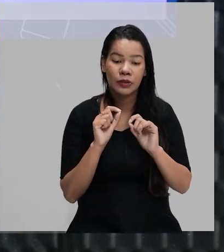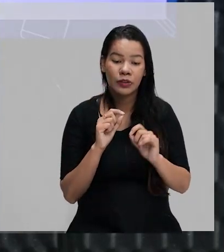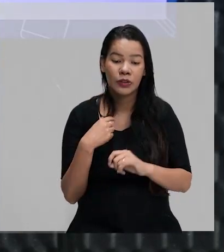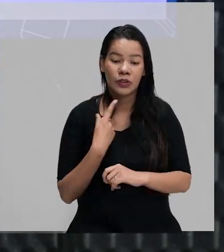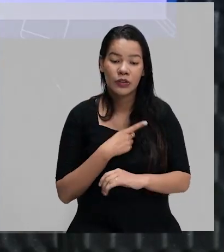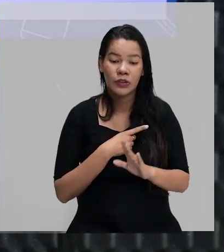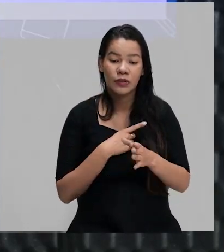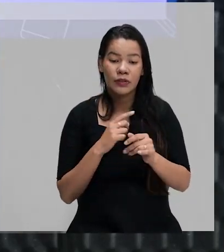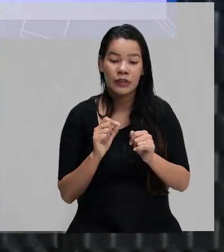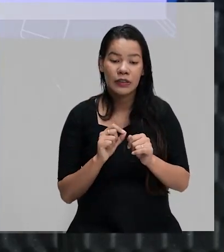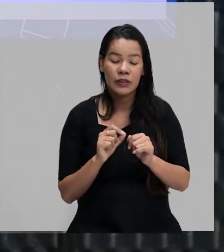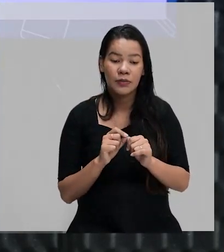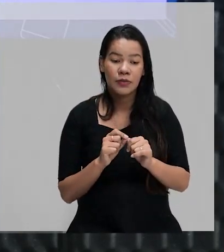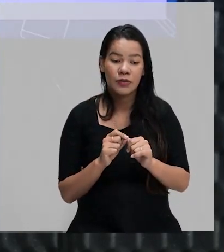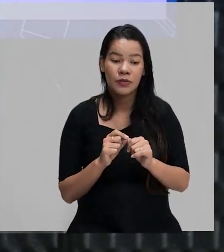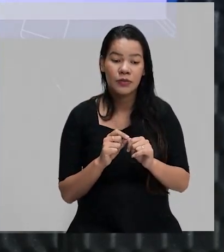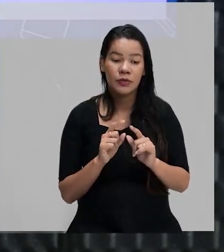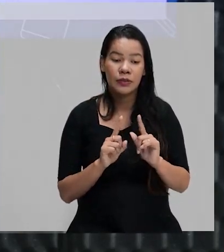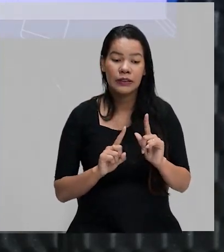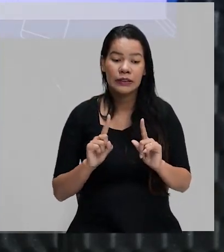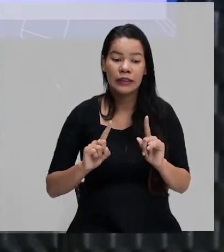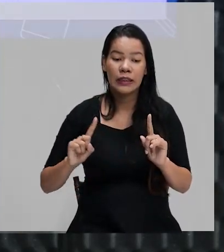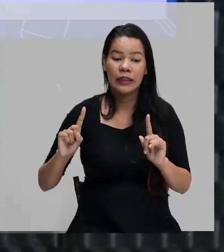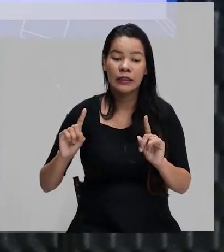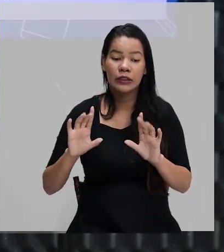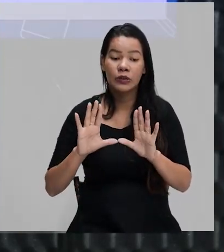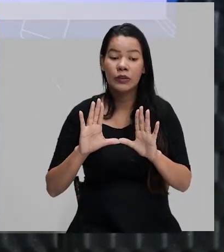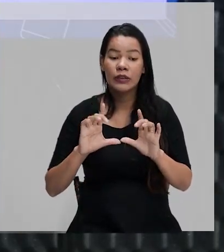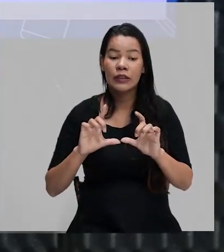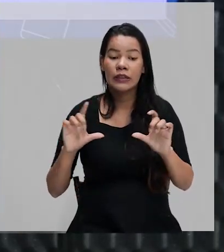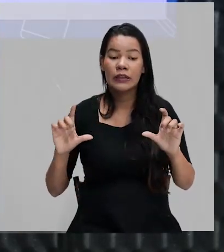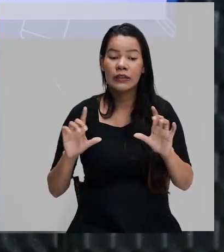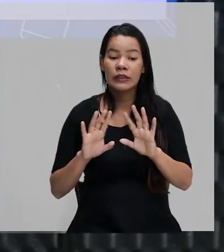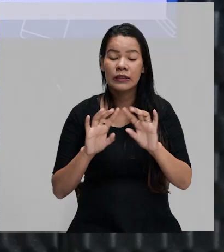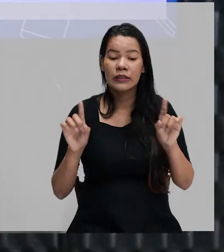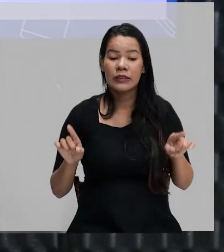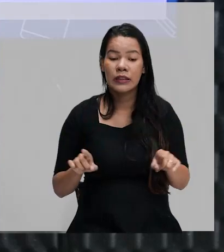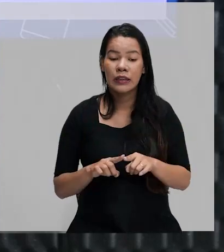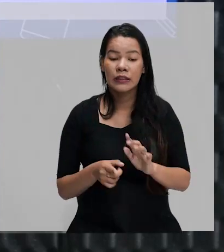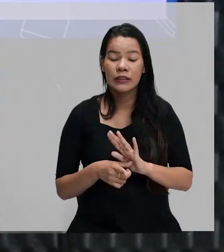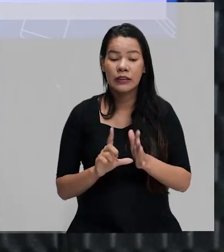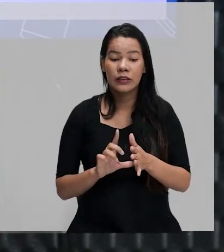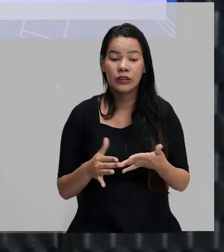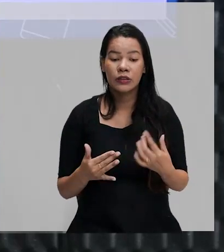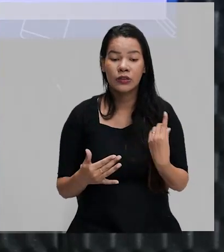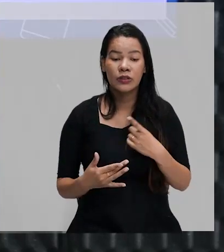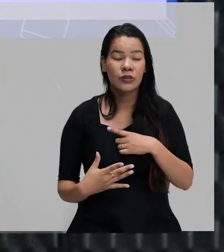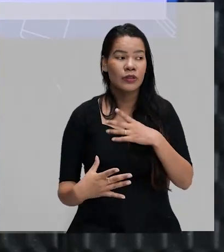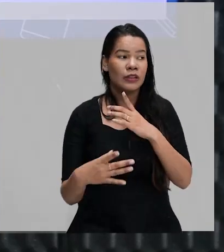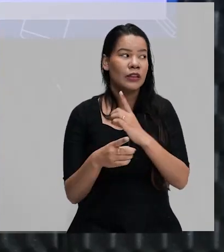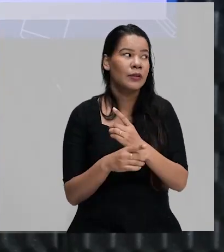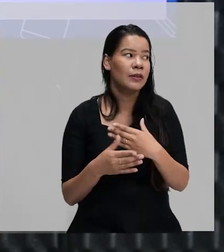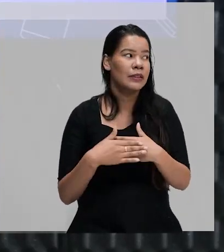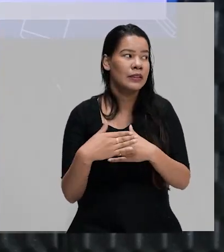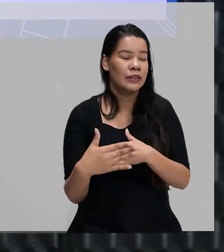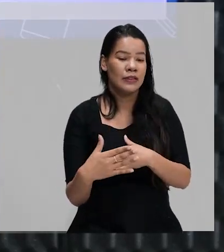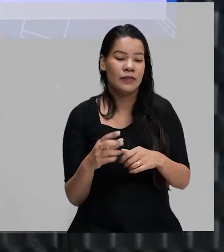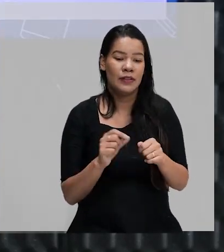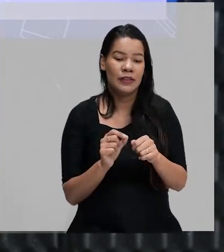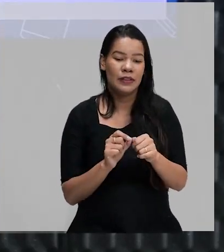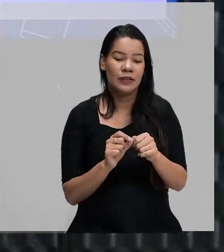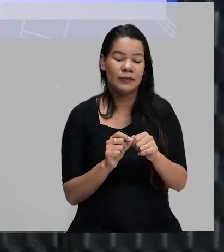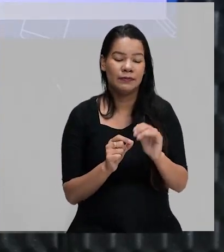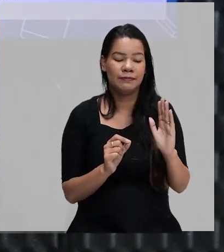matemático, né, do slide anterior. Então, nós vamos chegar, turminha, à seguinte situação, certo? Fazendo meios pelo